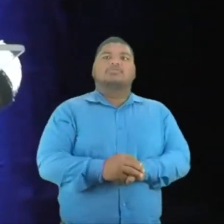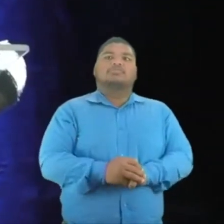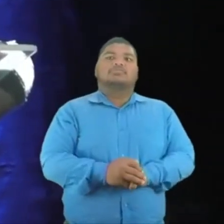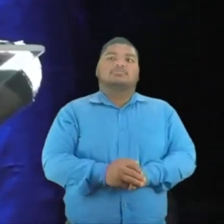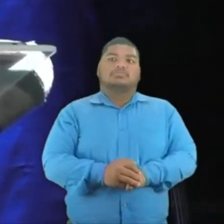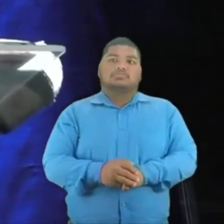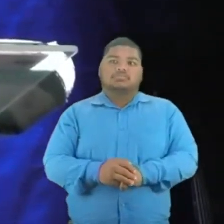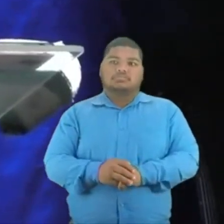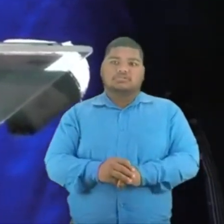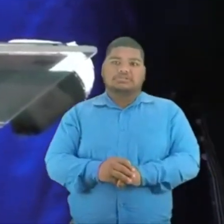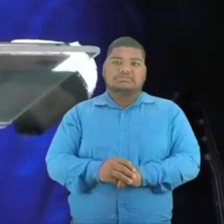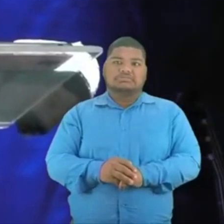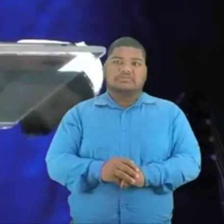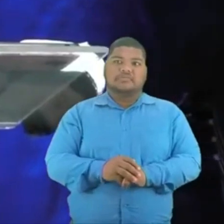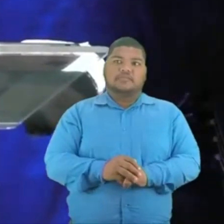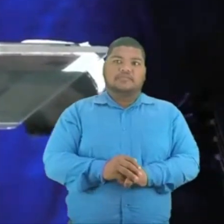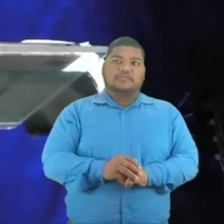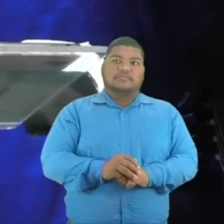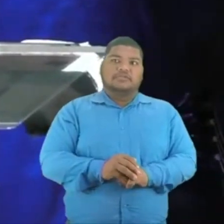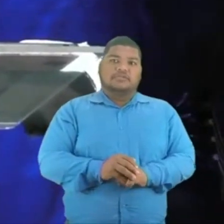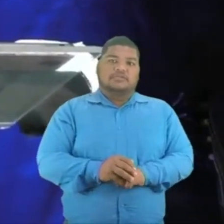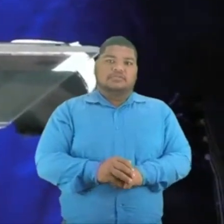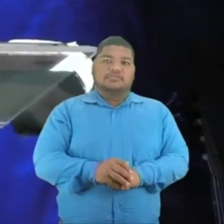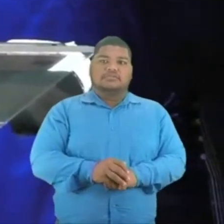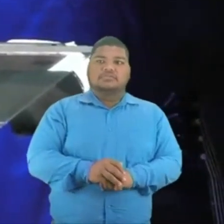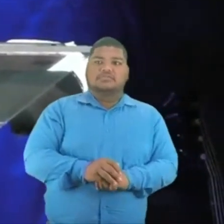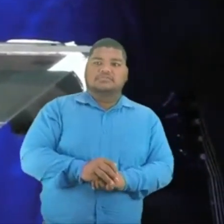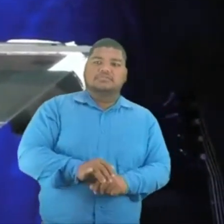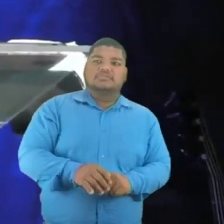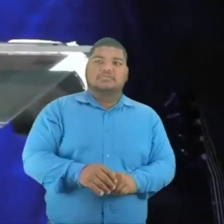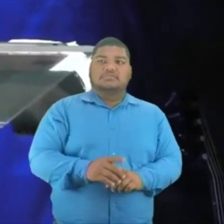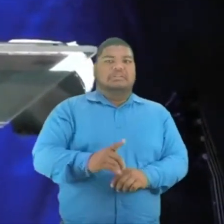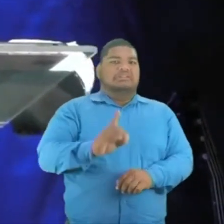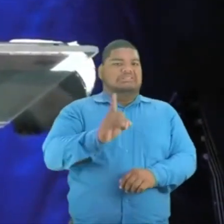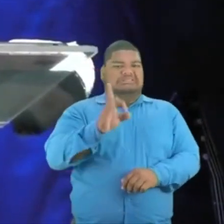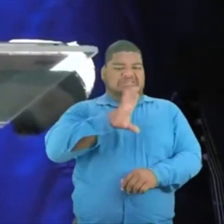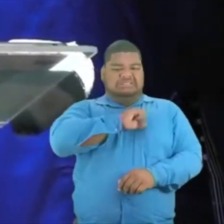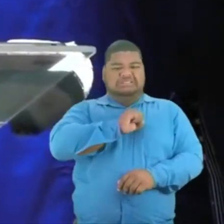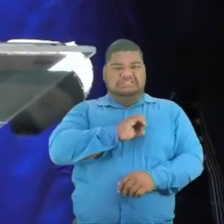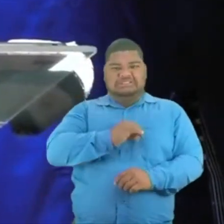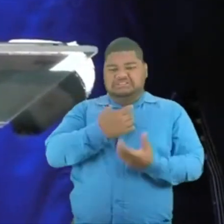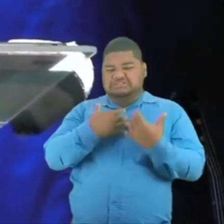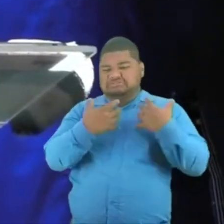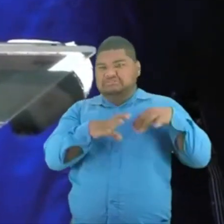Esse aí ainda não é fit não, nem gostei dele.